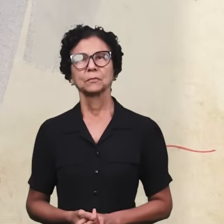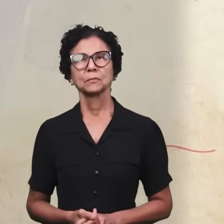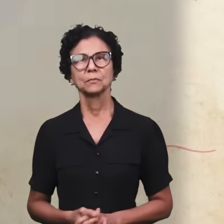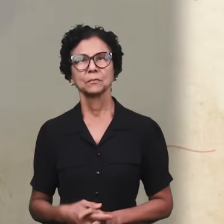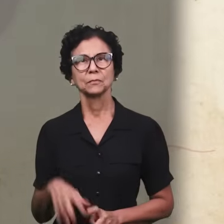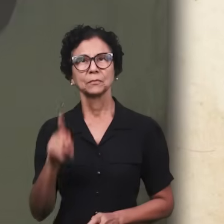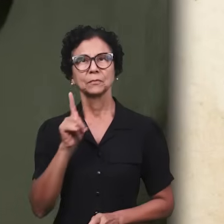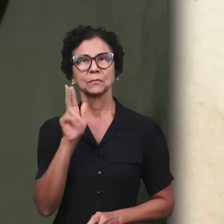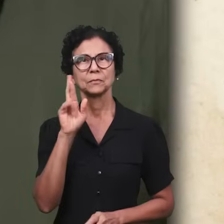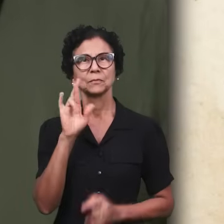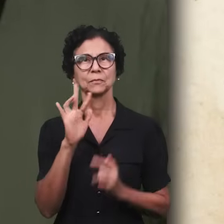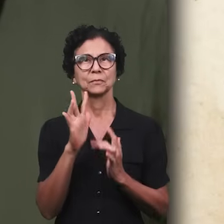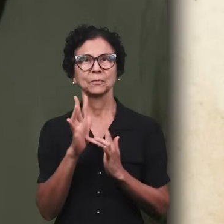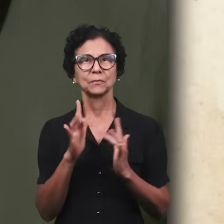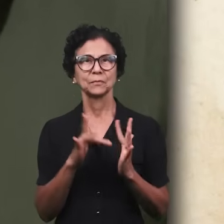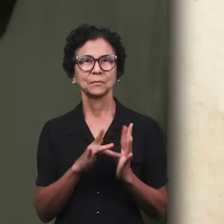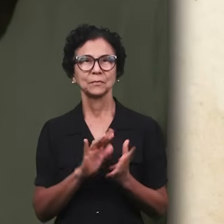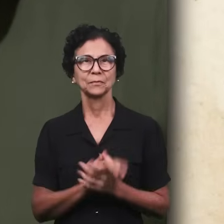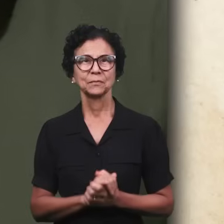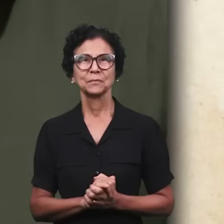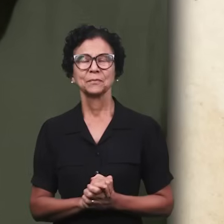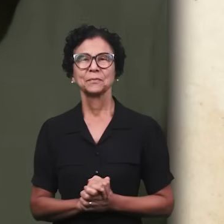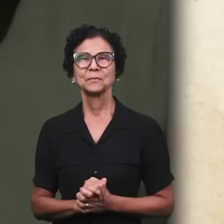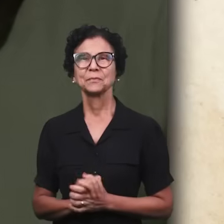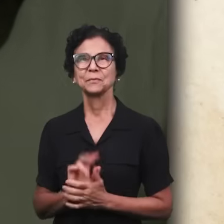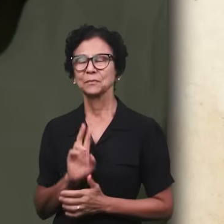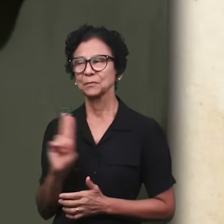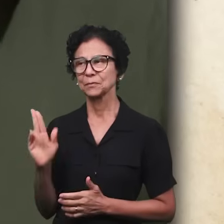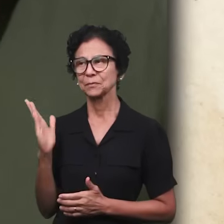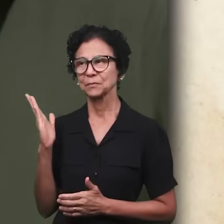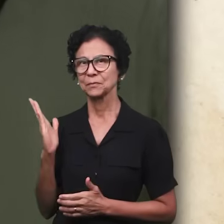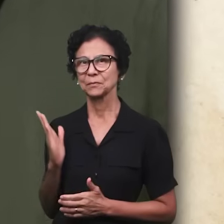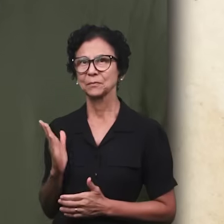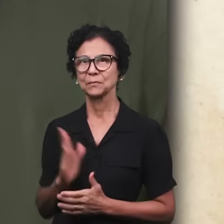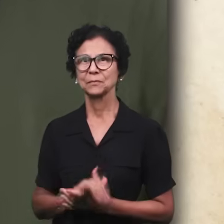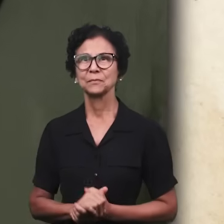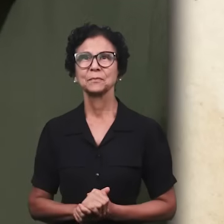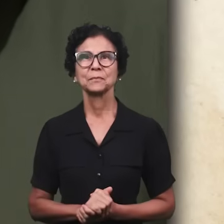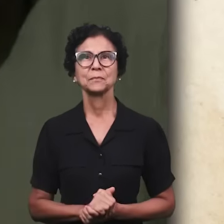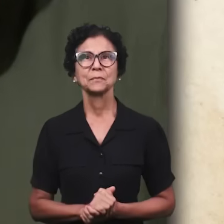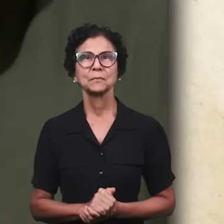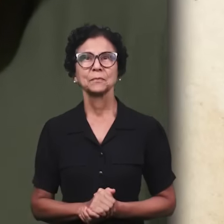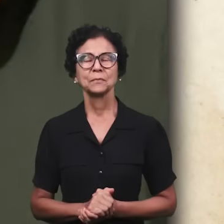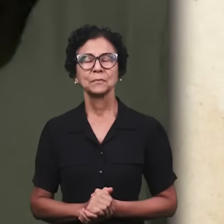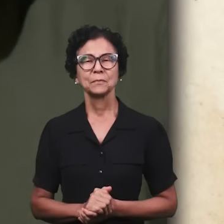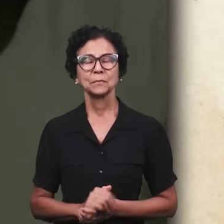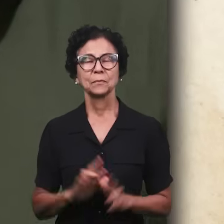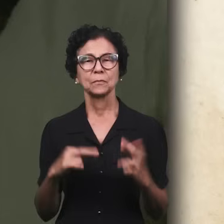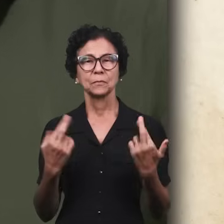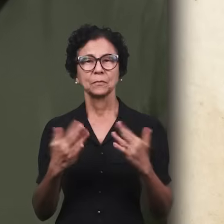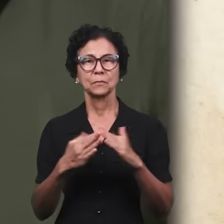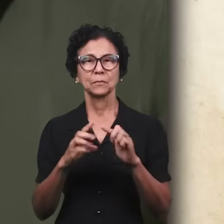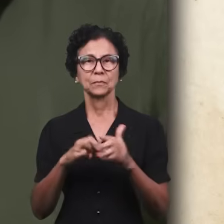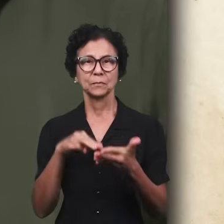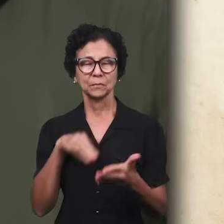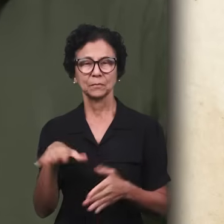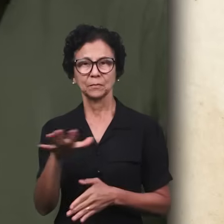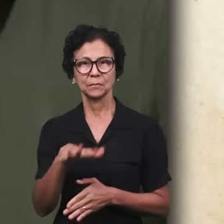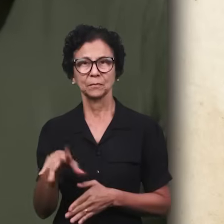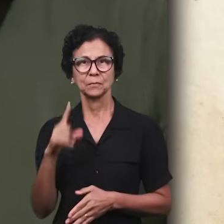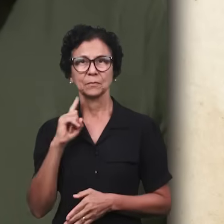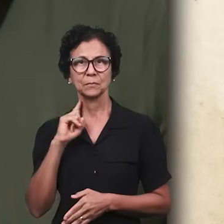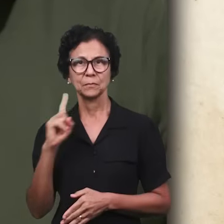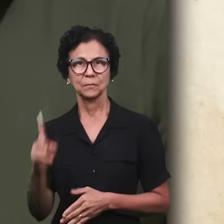A paz do Senhor Jesus, eu sou a Juliane e congrego na ICM Cidade Jardim, em Divinópolis, Minas Gerais,